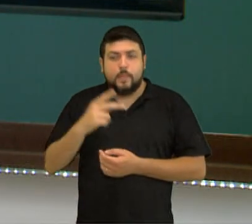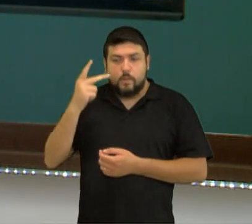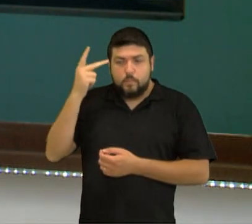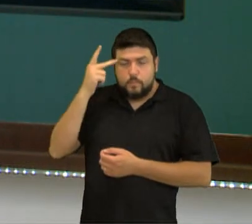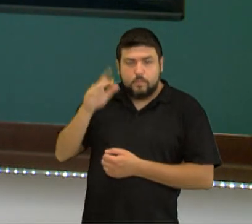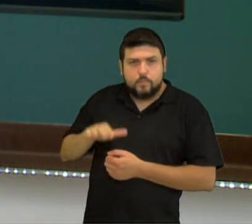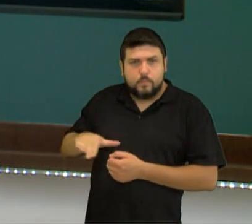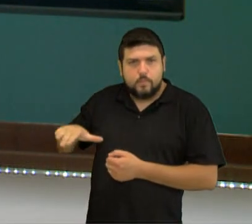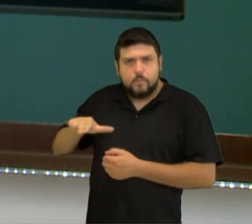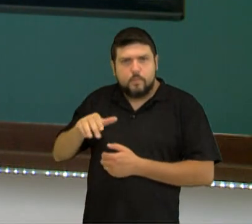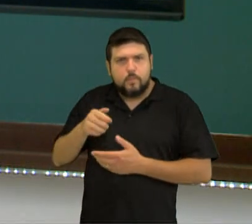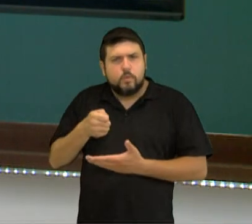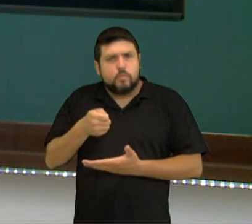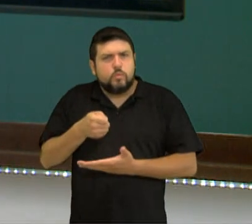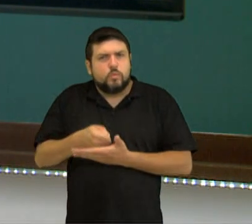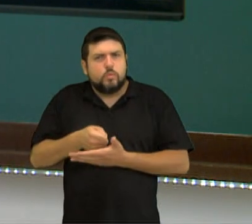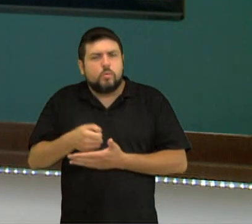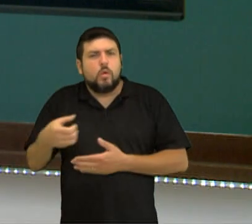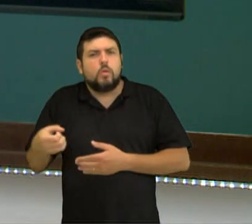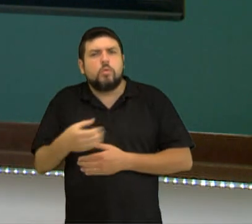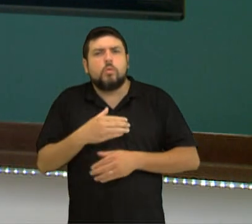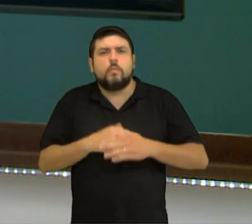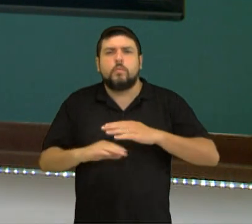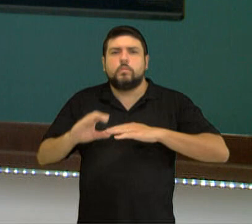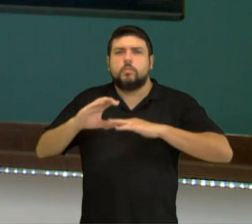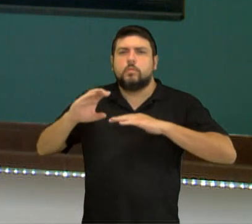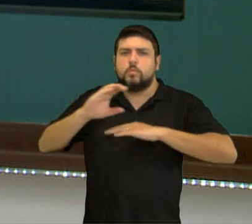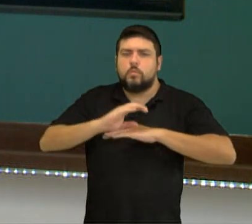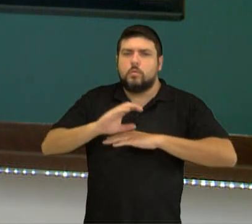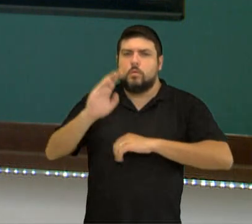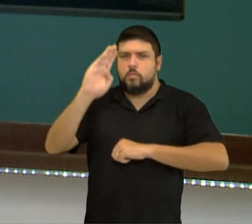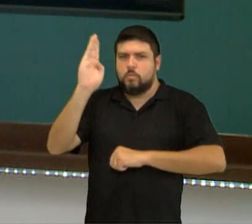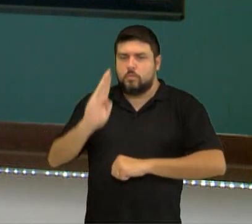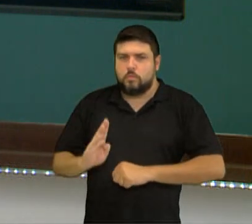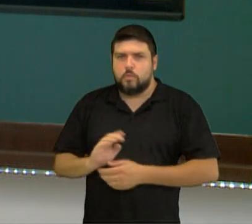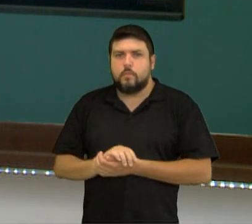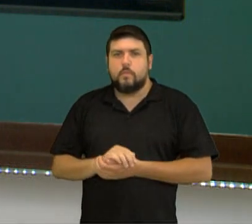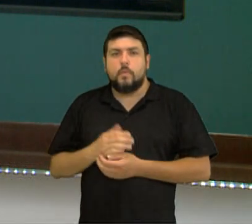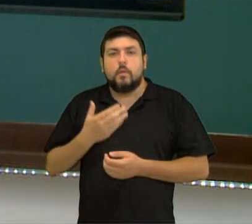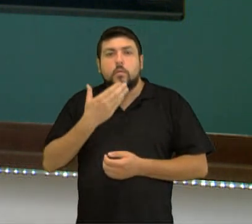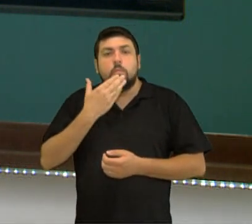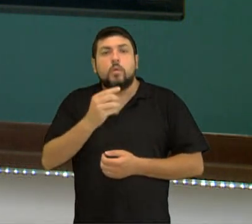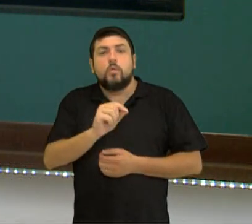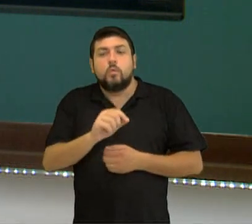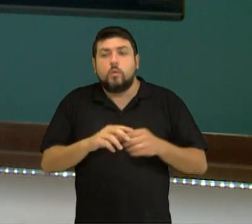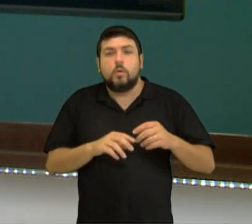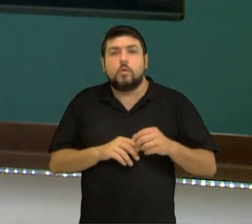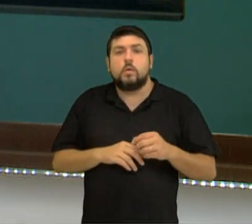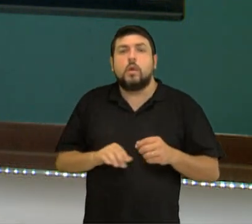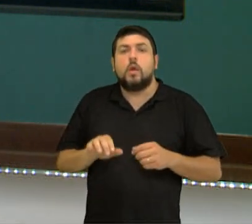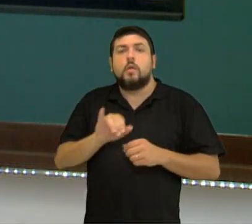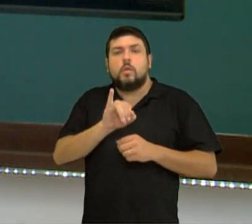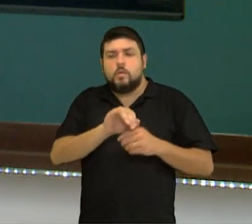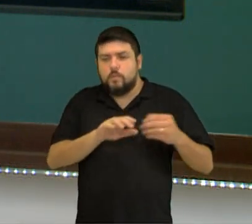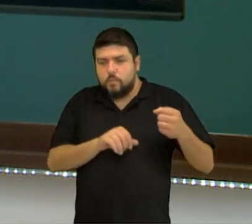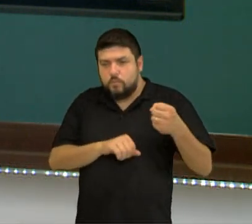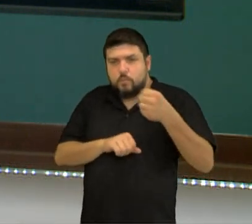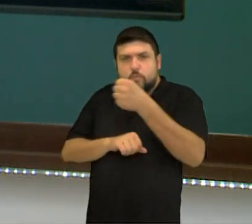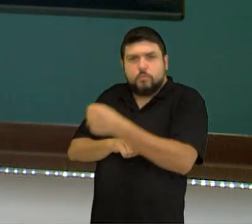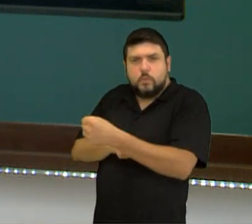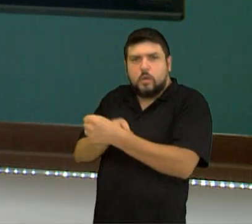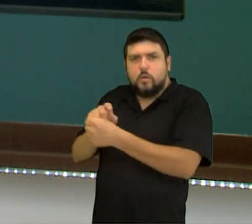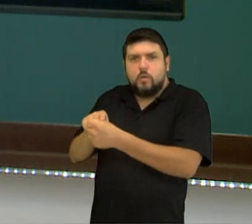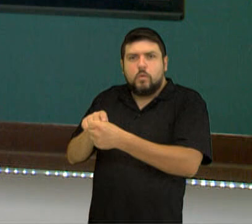nova constituição para o Brasil, exigiam a troca do interventor, já que Getúlio nomeou o interventor